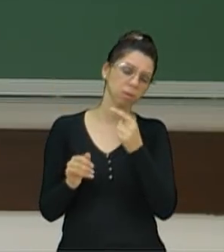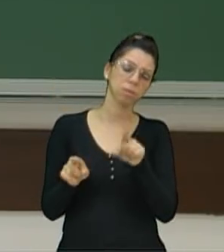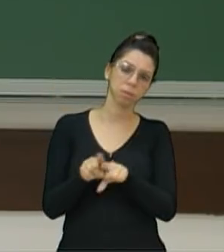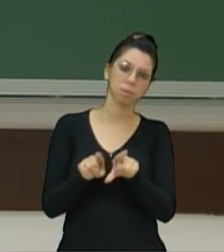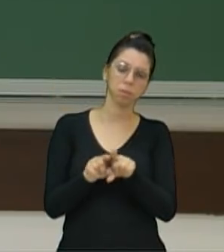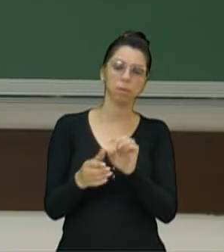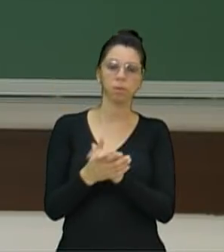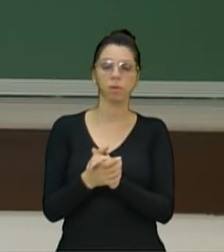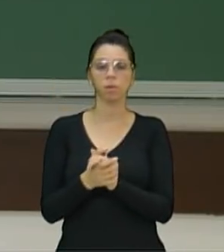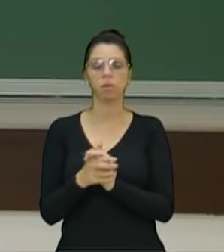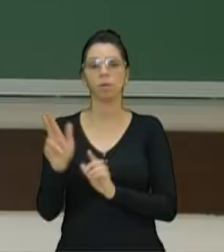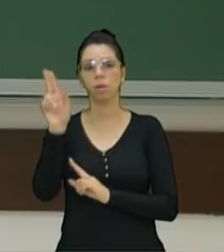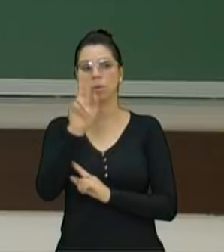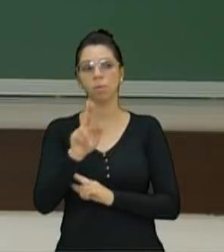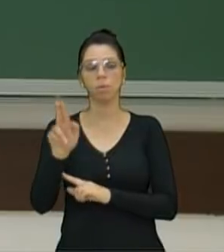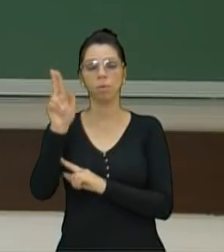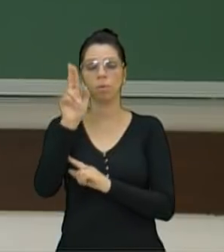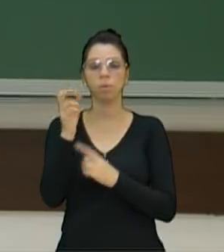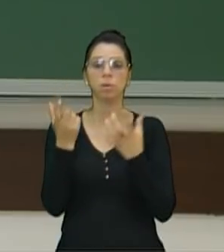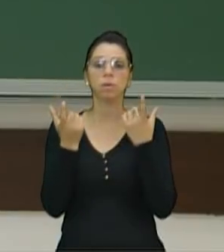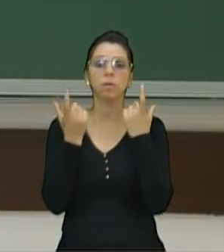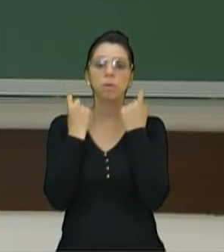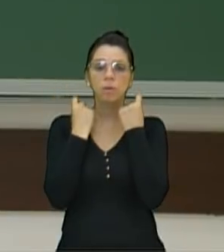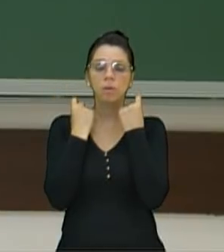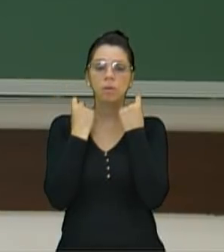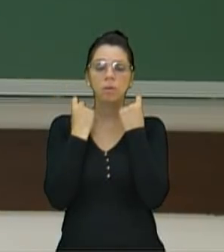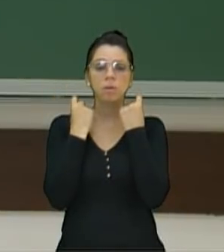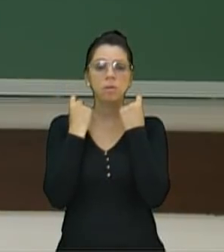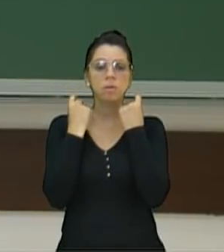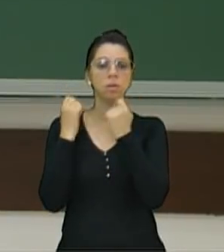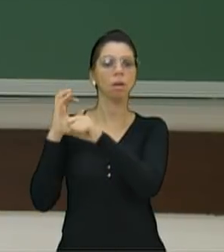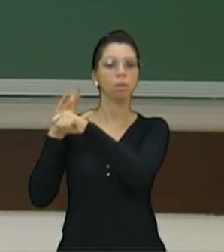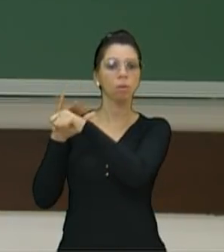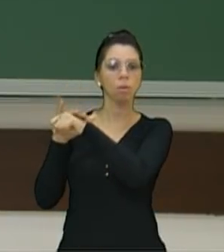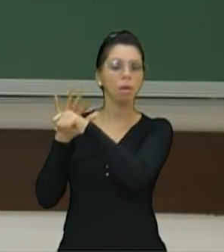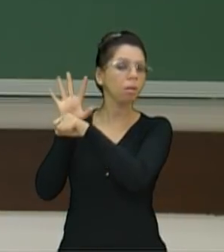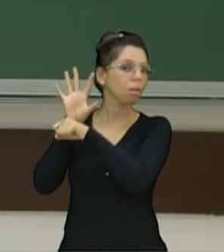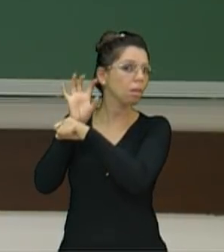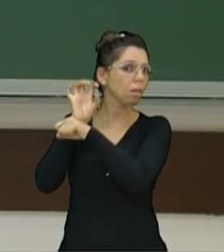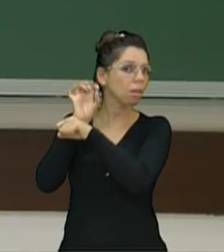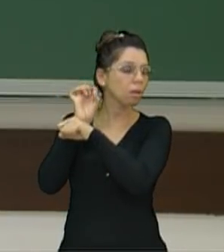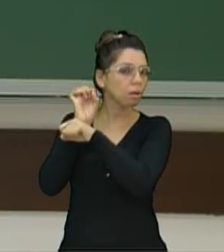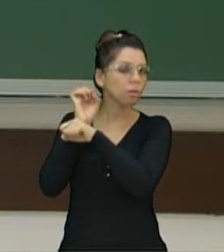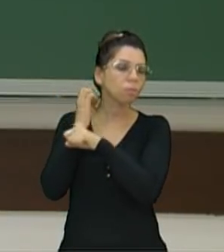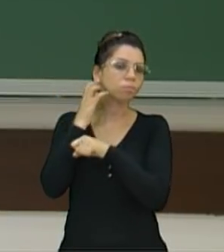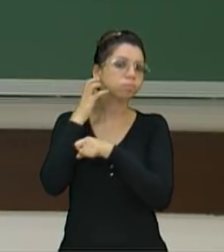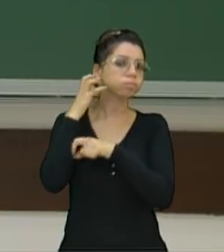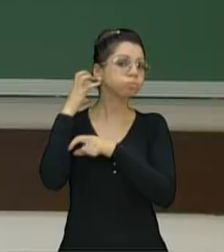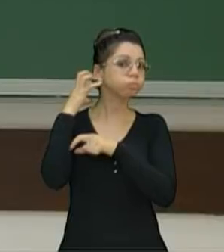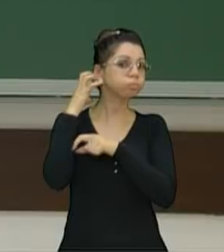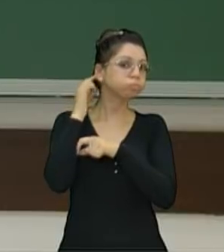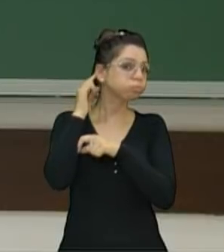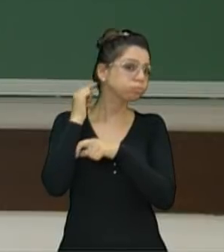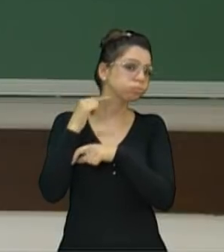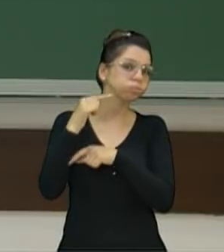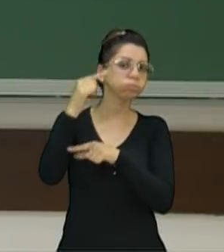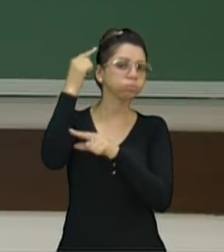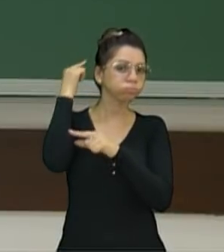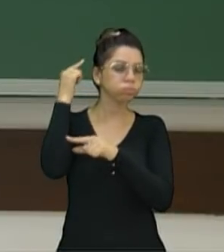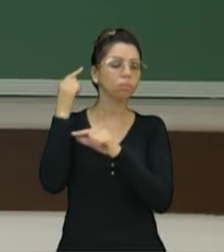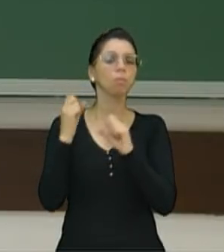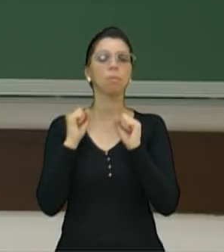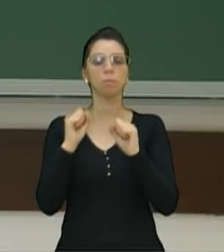usam brinco, se inflamar, infeccionar a orelha, por exemplo, pode acontecer, de dar aquele inchaço em volta aqui atrás da